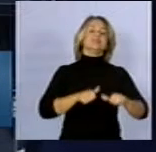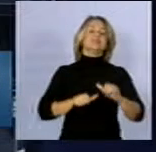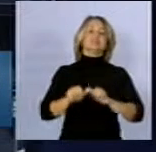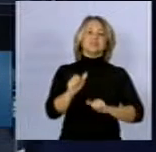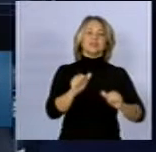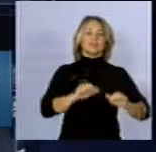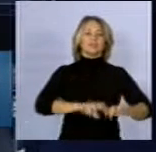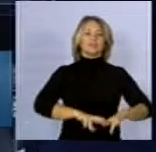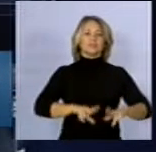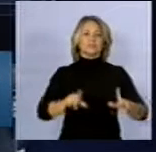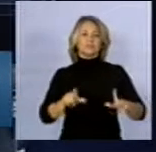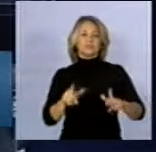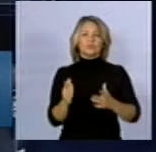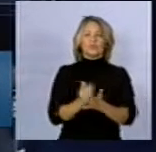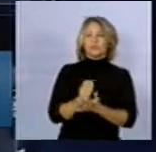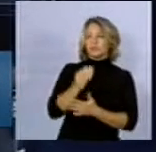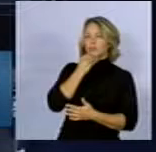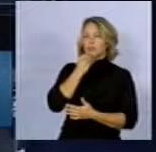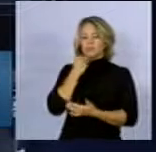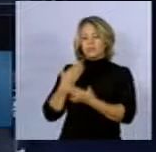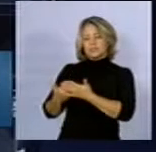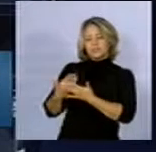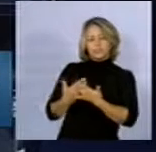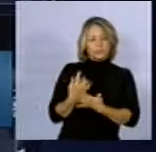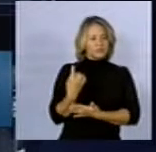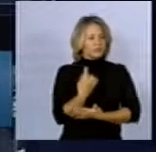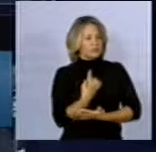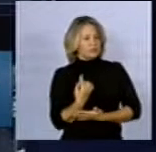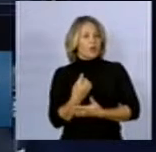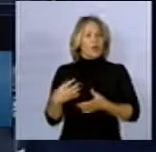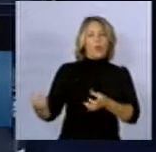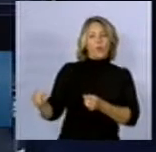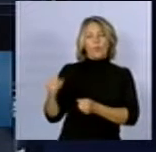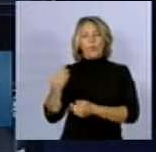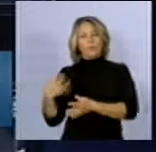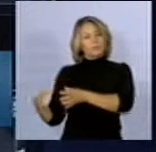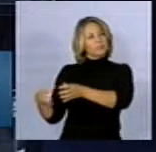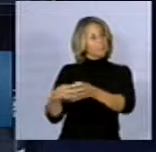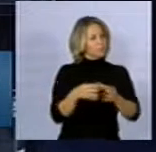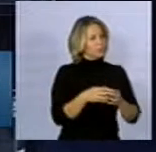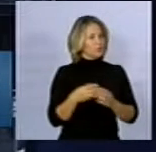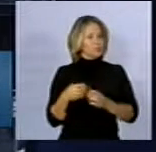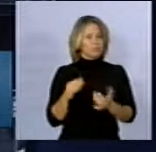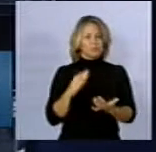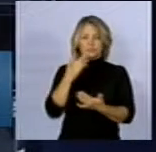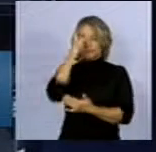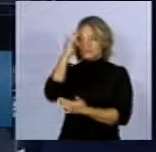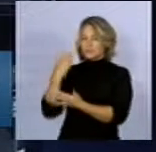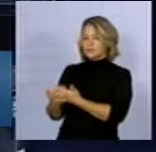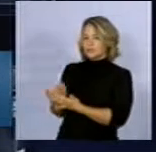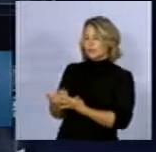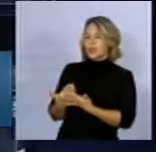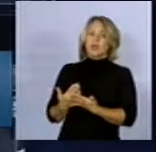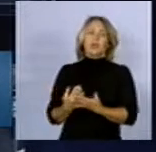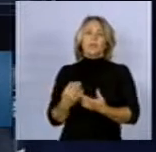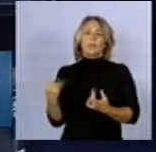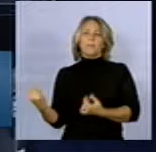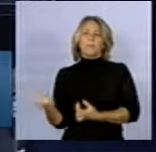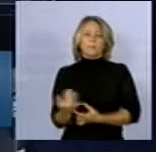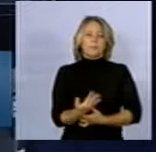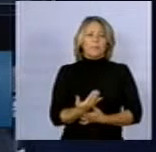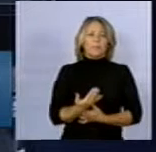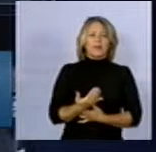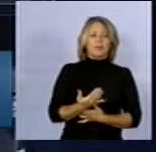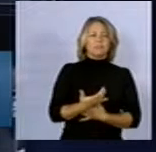de um cientista individual ou um grupo de cientistas, não só porque seria muito subjetivo,